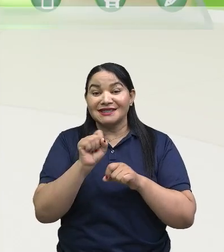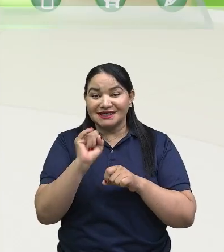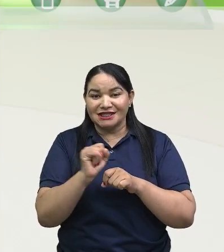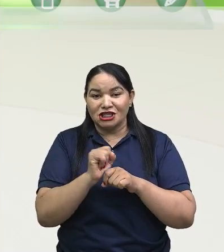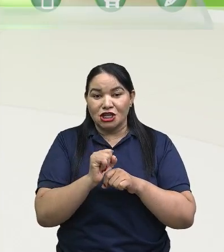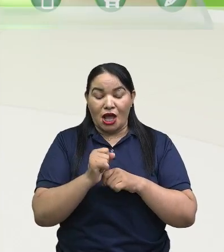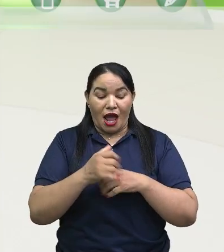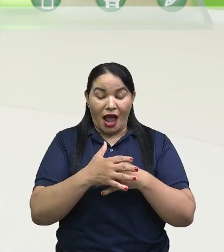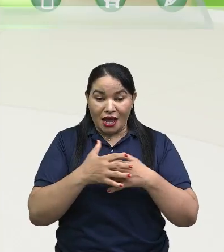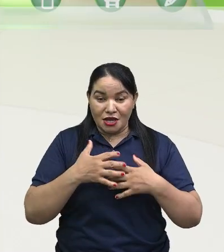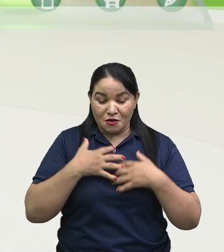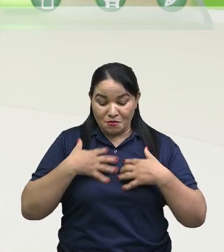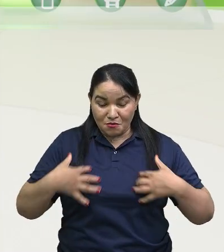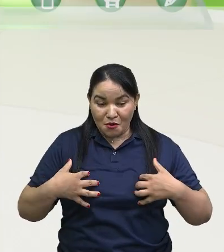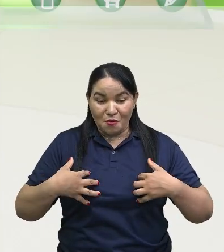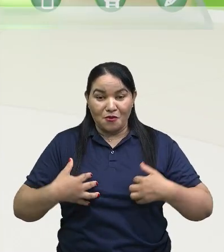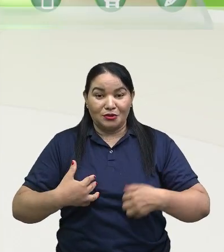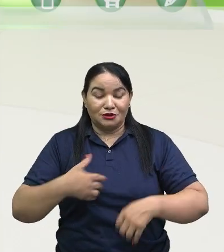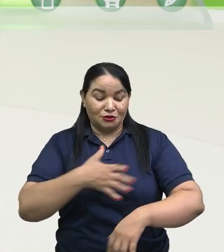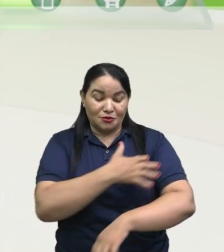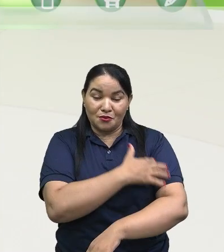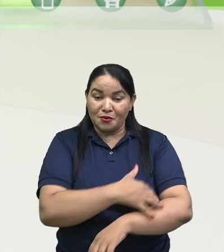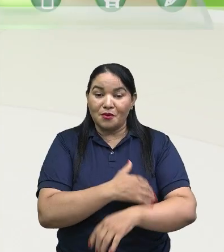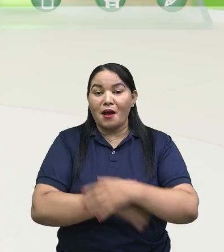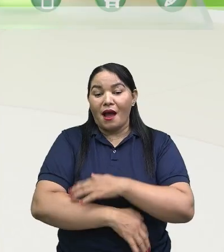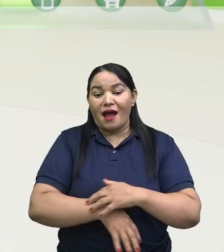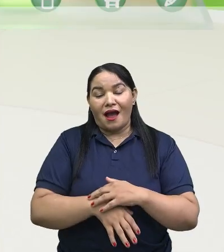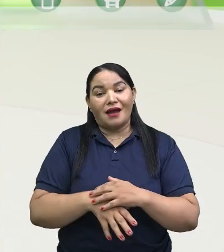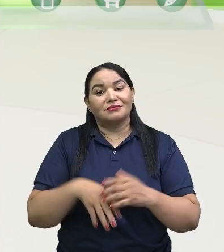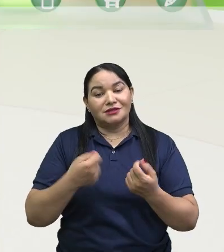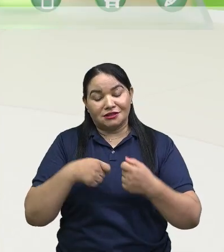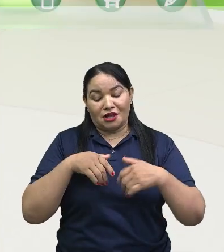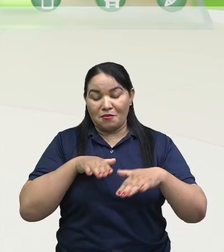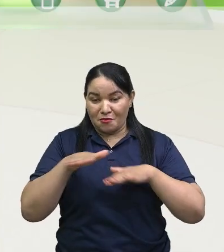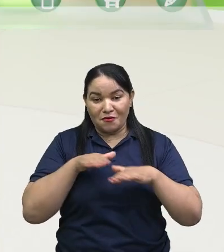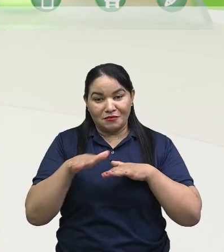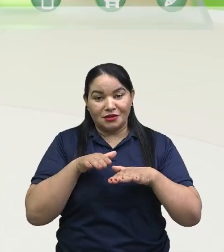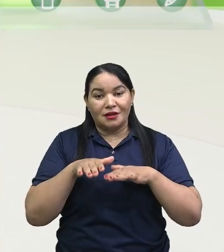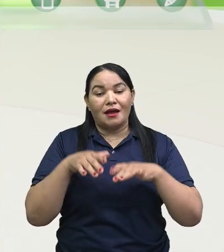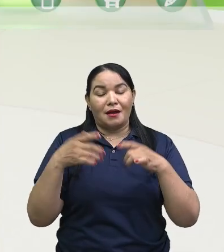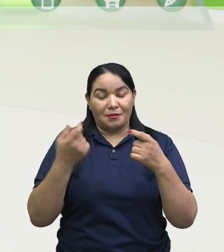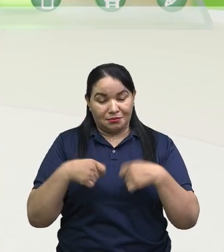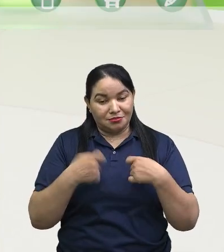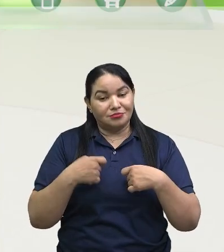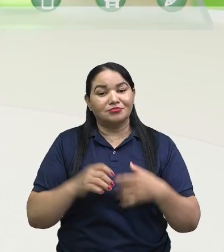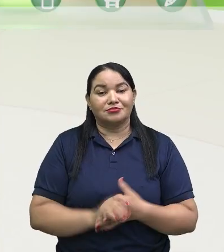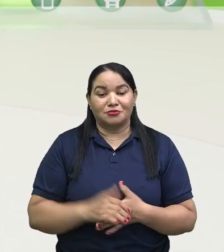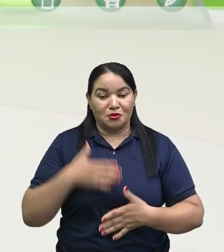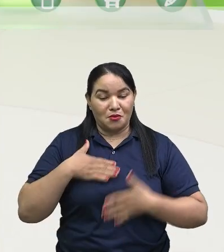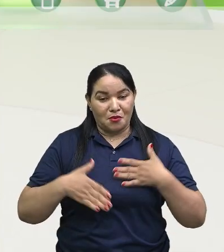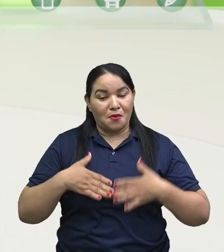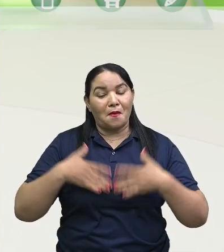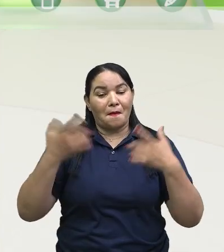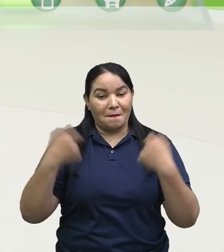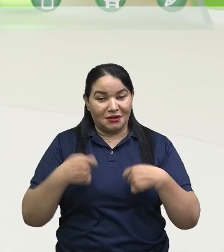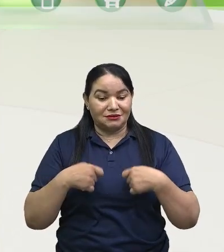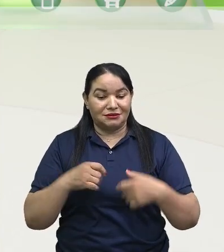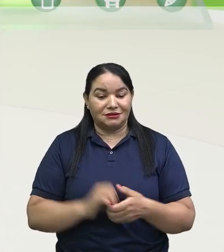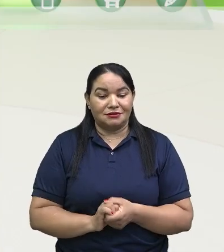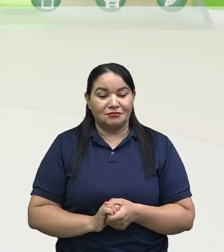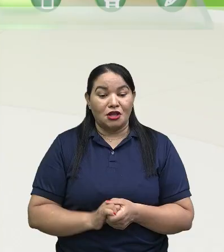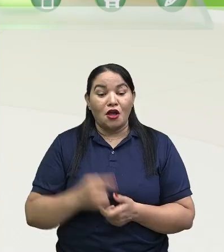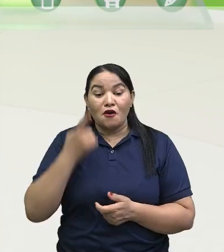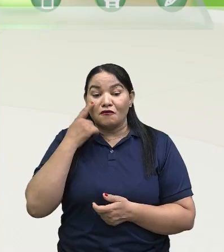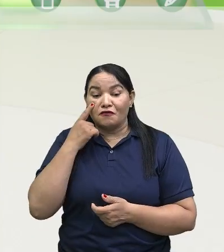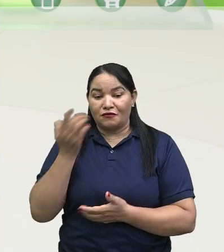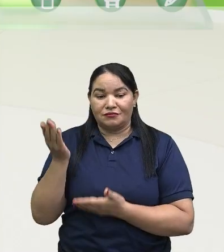se movimentar, ele fica ali paradinho. Por quê? É necessária a contração muscular para que ocorra o movimento. Então a gente vai observar ali, né,